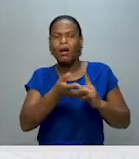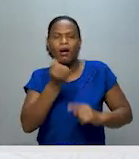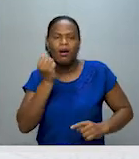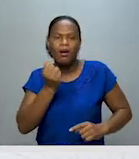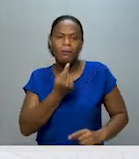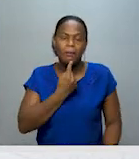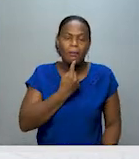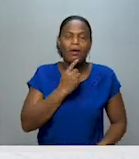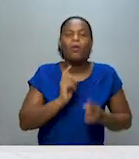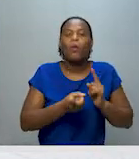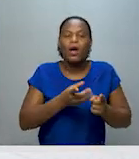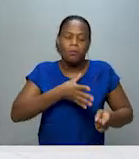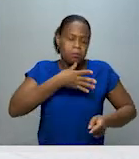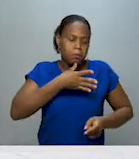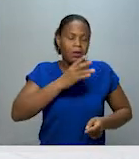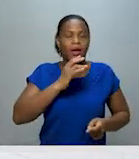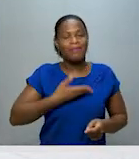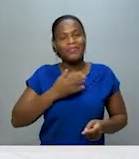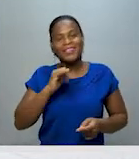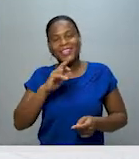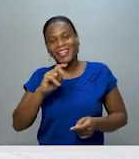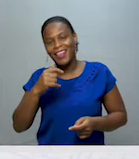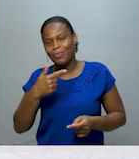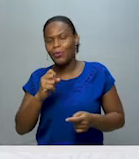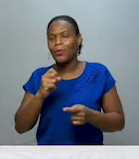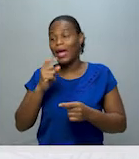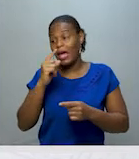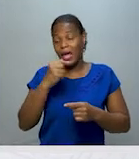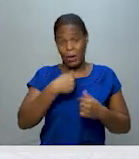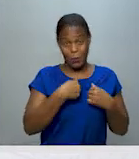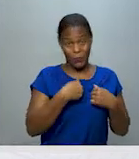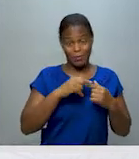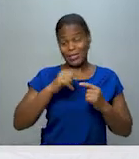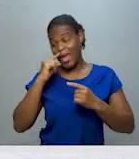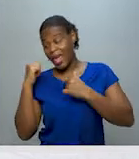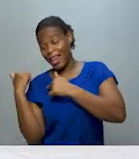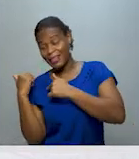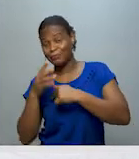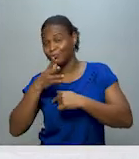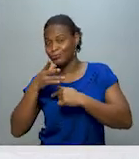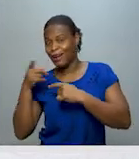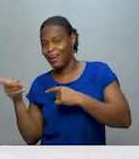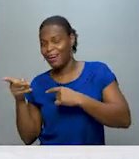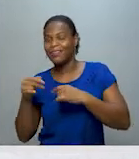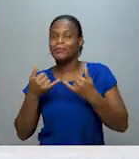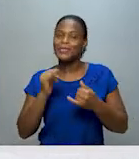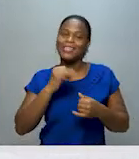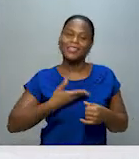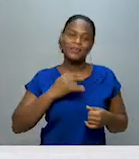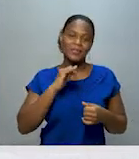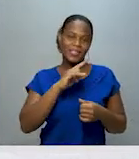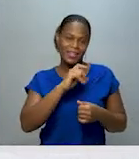conseguiram compreender o que é um discurso direto, o que é um discurso indireto e também um discurso indireto